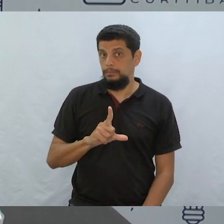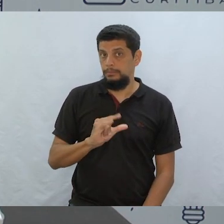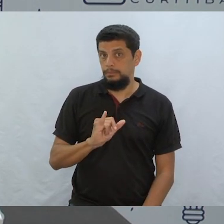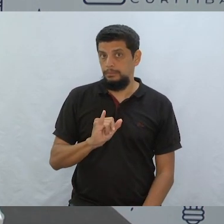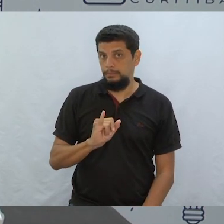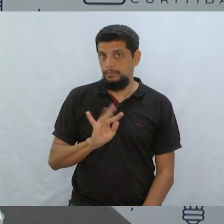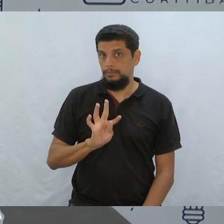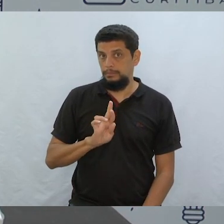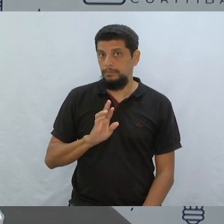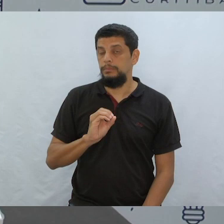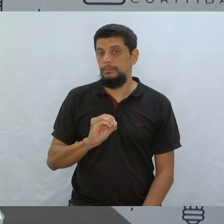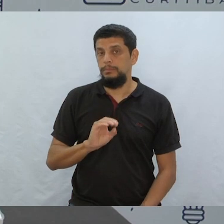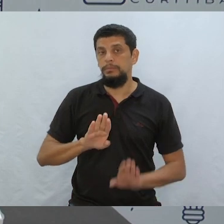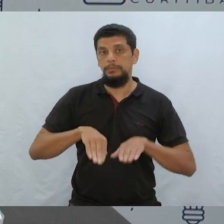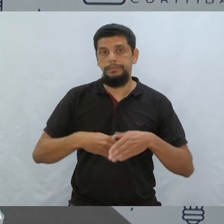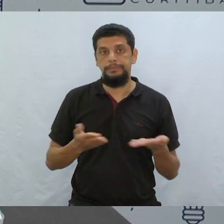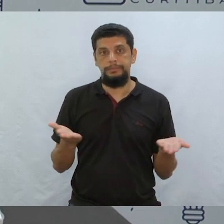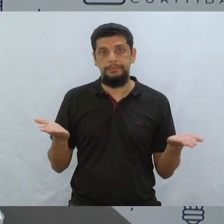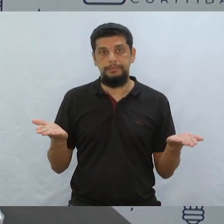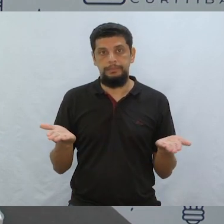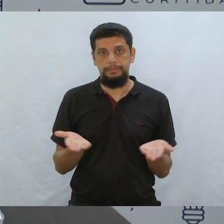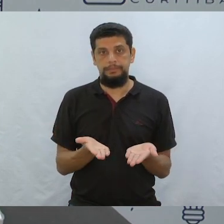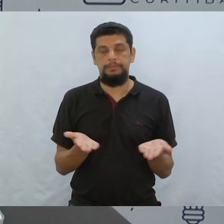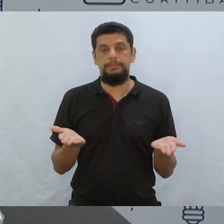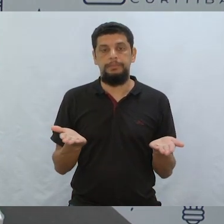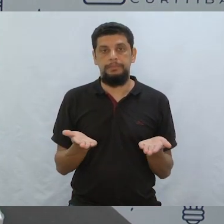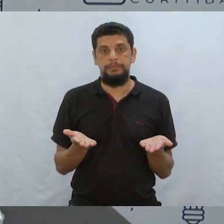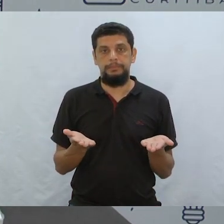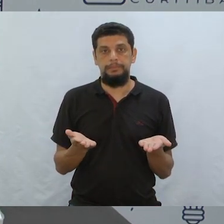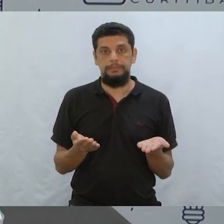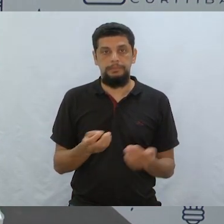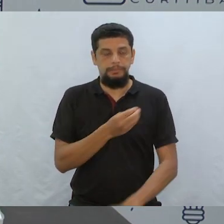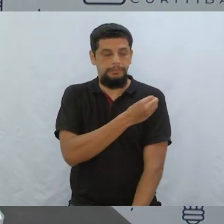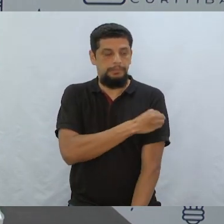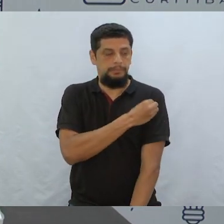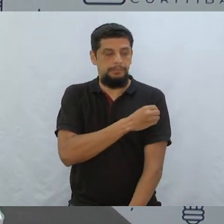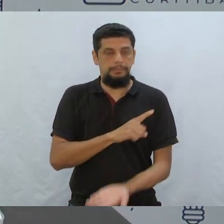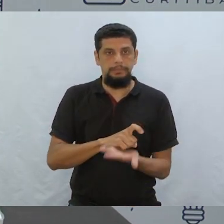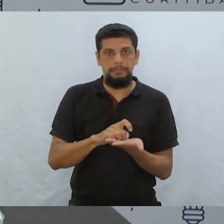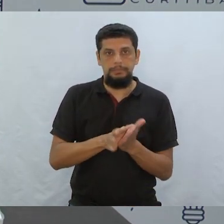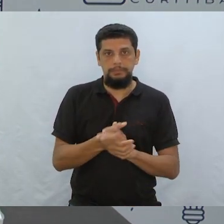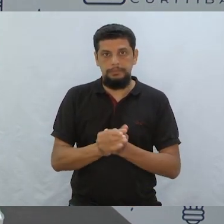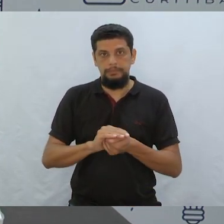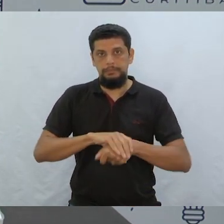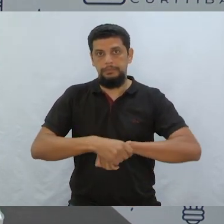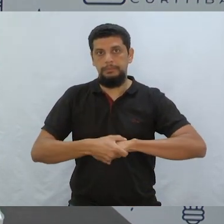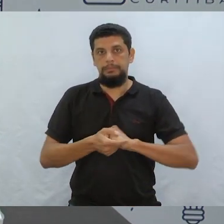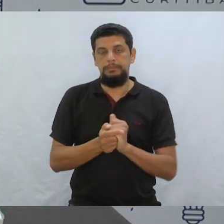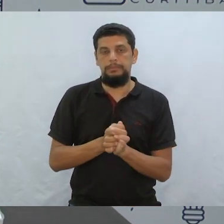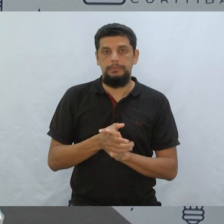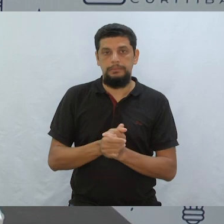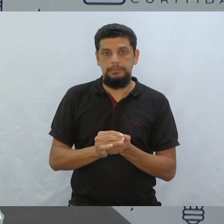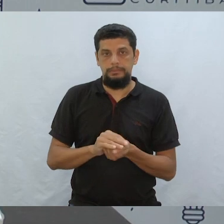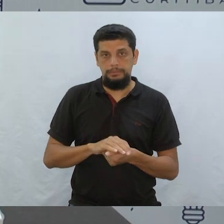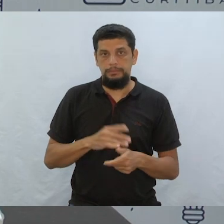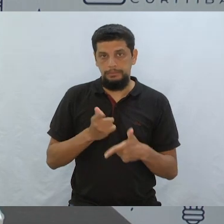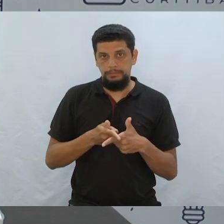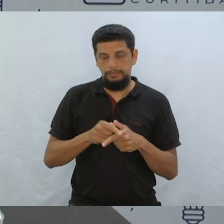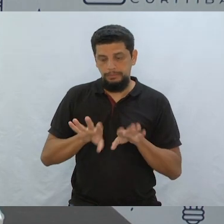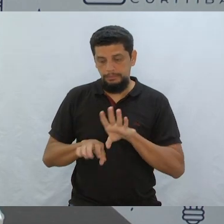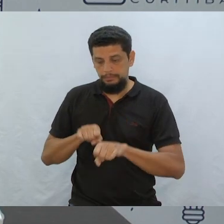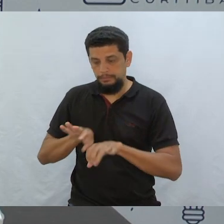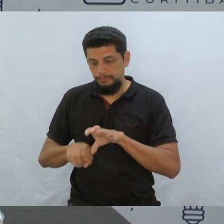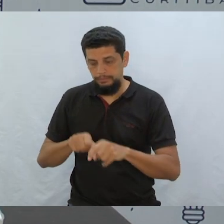né? Então, agora, vamos passar o álcool em gel, né, que nós estamos pegando